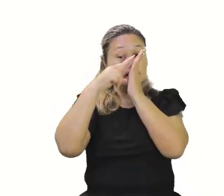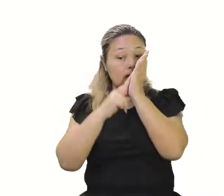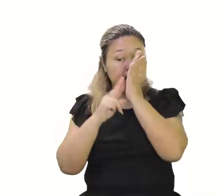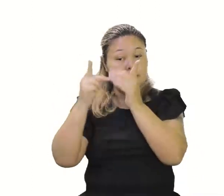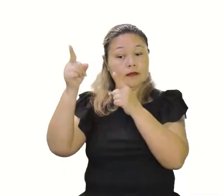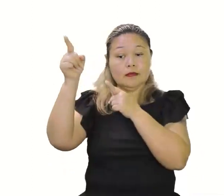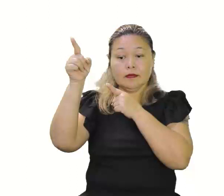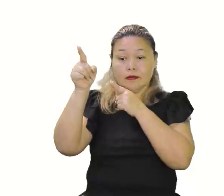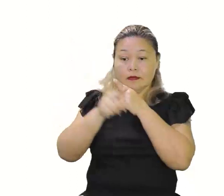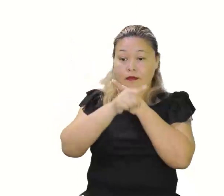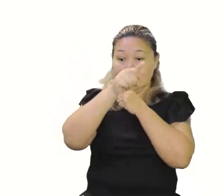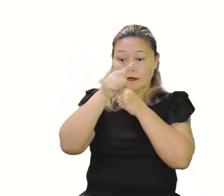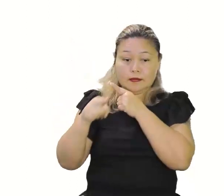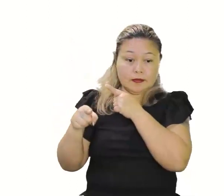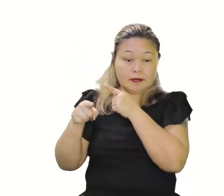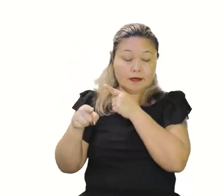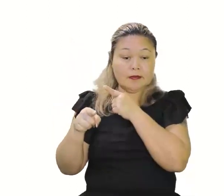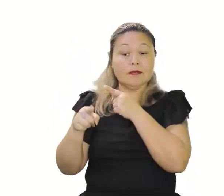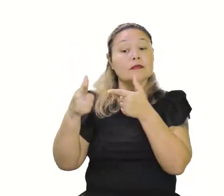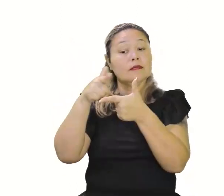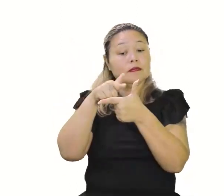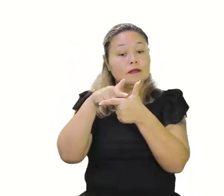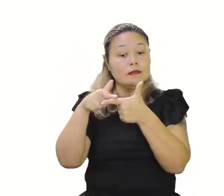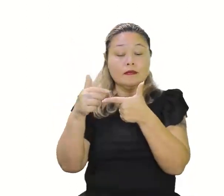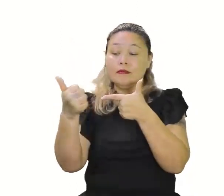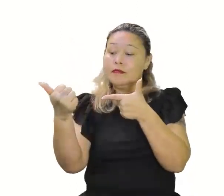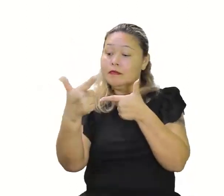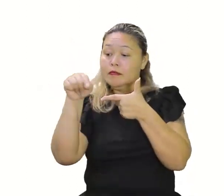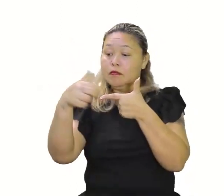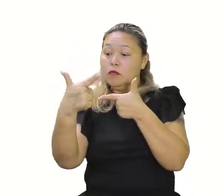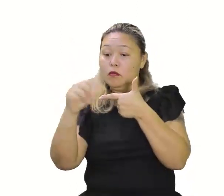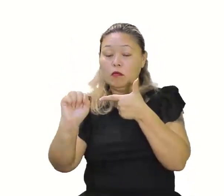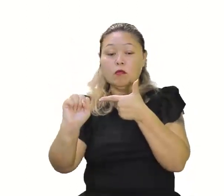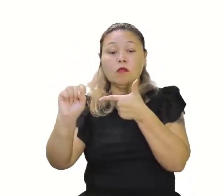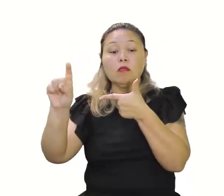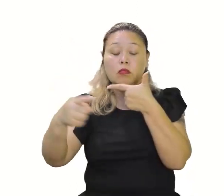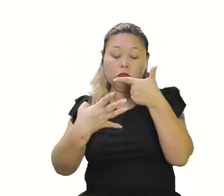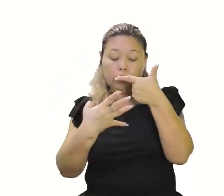a gente viu anteriormente, tem que dividir, né? O 12,28 por